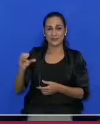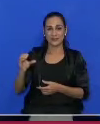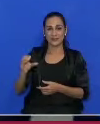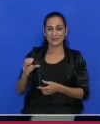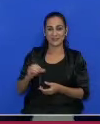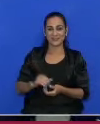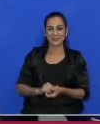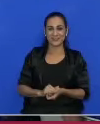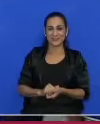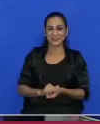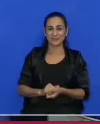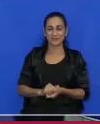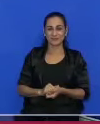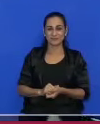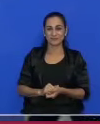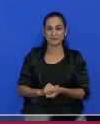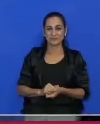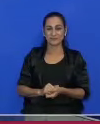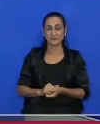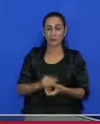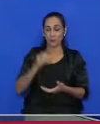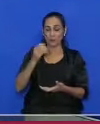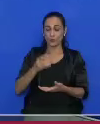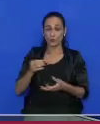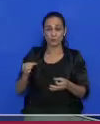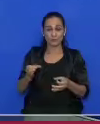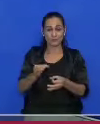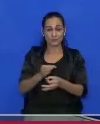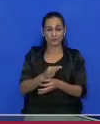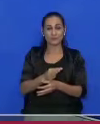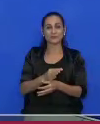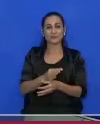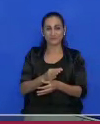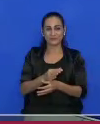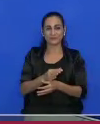R$ 61.016,56. Muito bem, as bolas já estão lá,